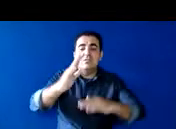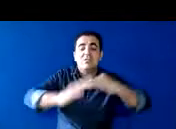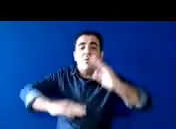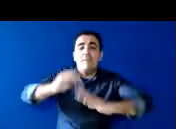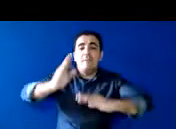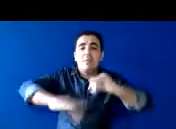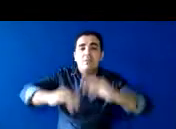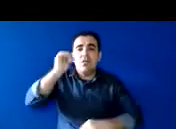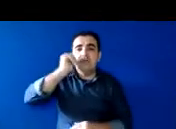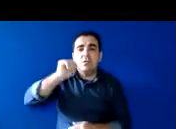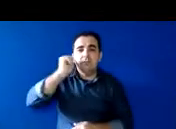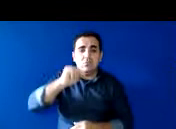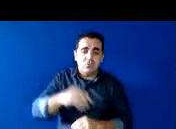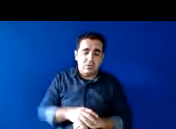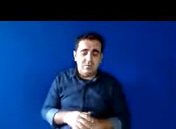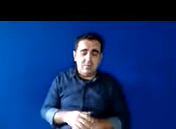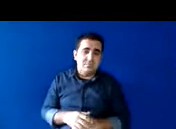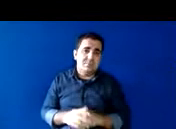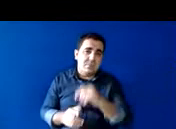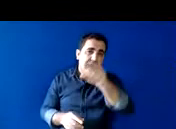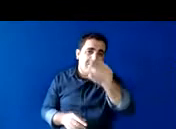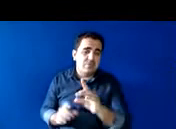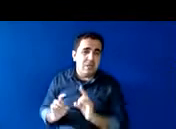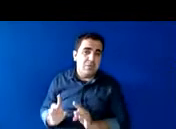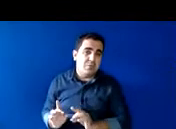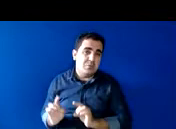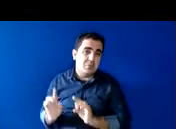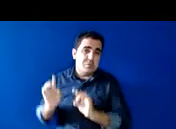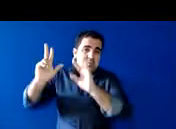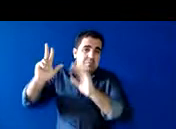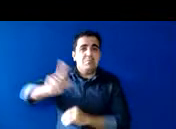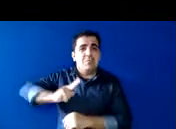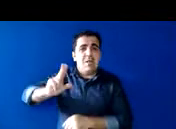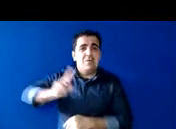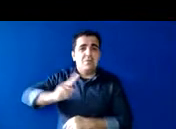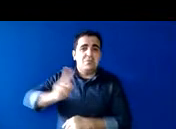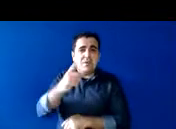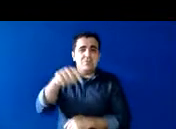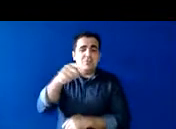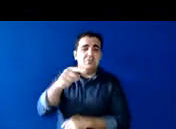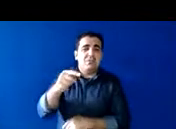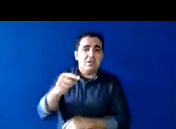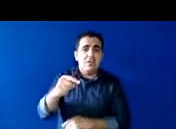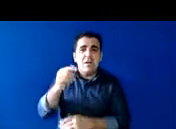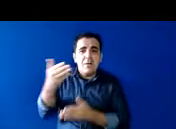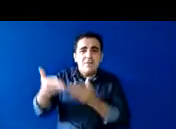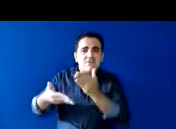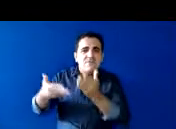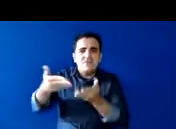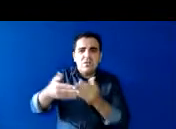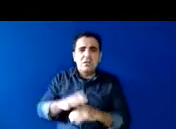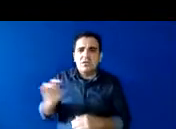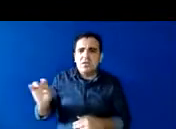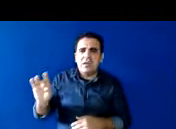das mulheres, né? Nas suas singularidades, nas suas necessidades, que são únicas. Cada